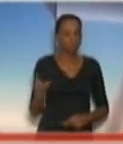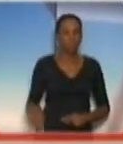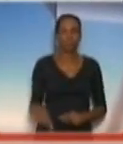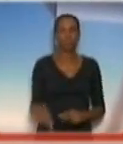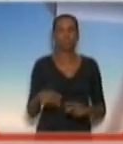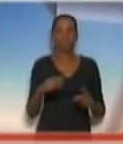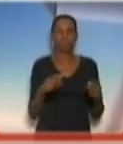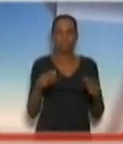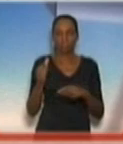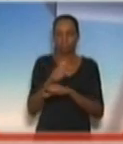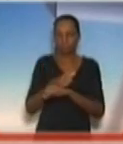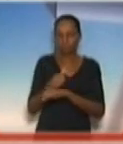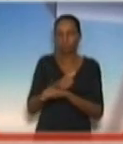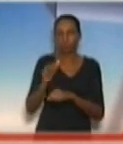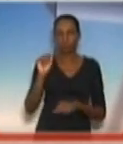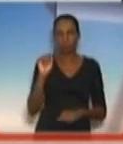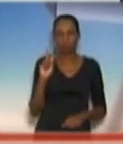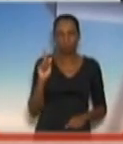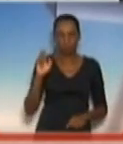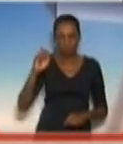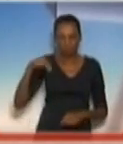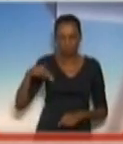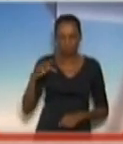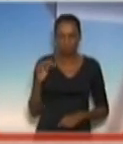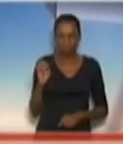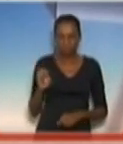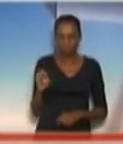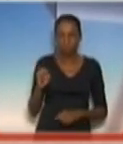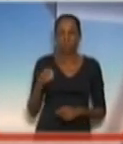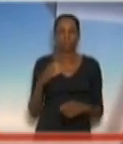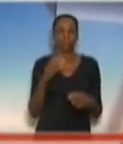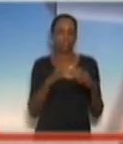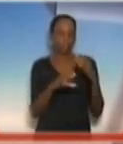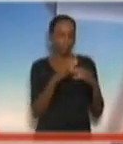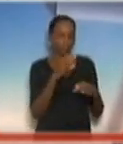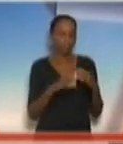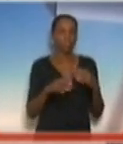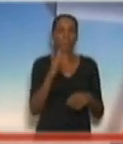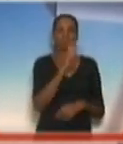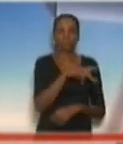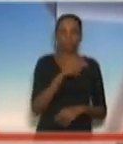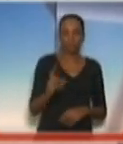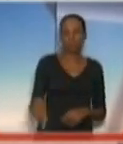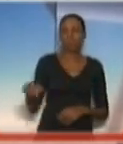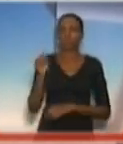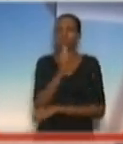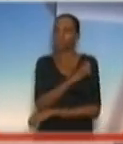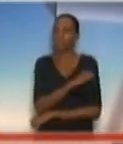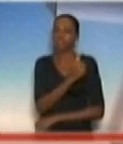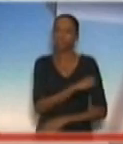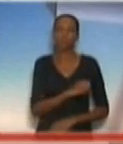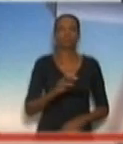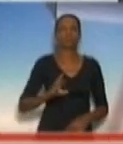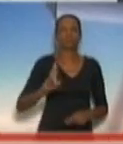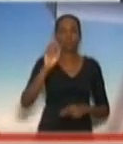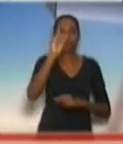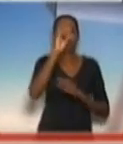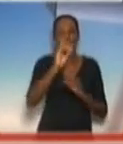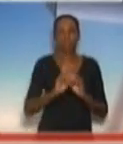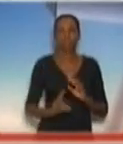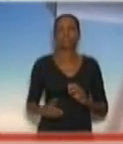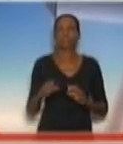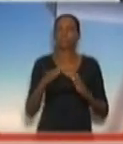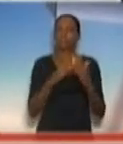O agente de organização escolar, ele se relaciona com professores, alunos, com a direção da escola. Enfim,